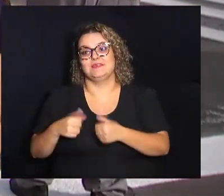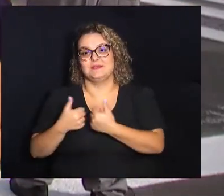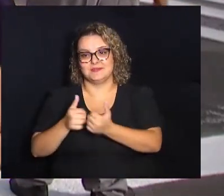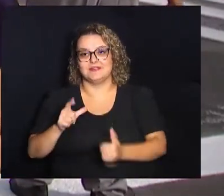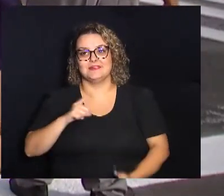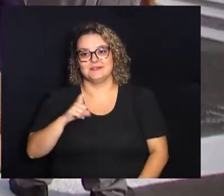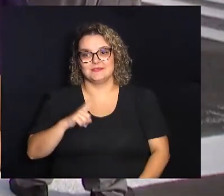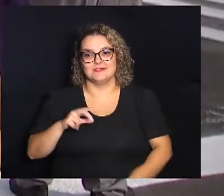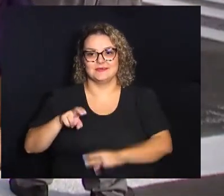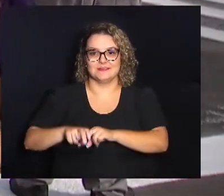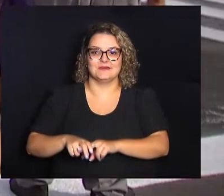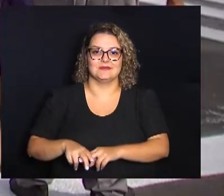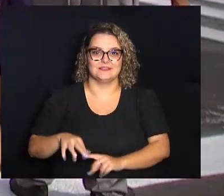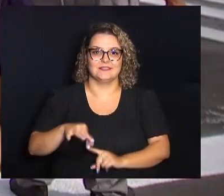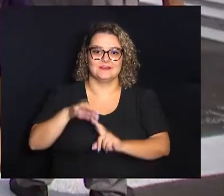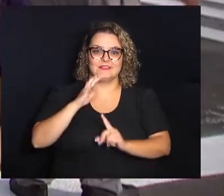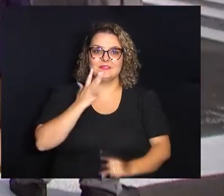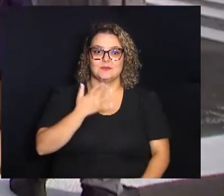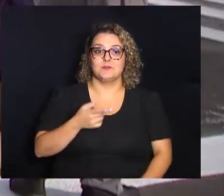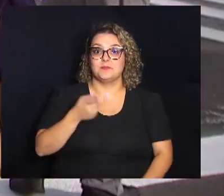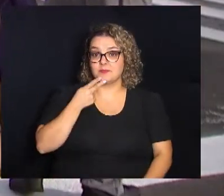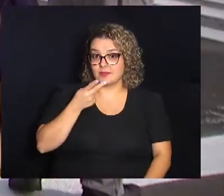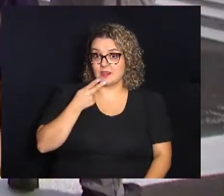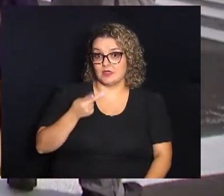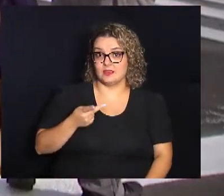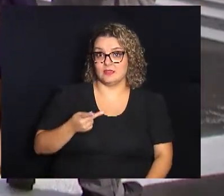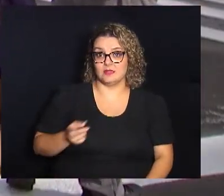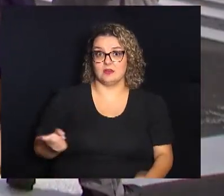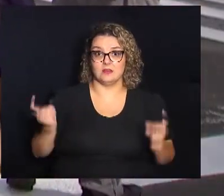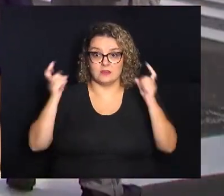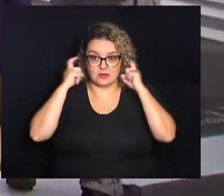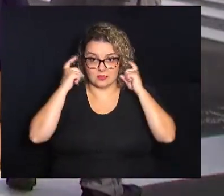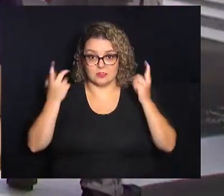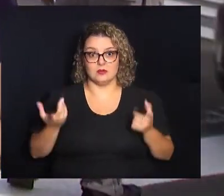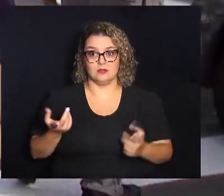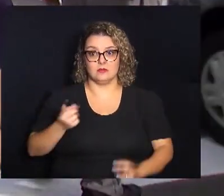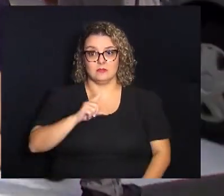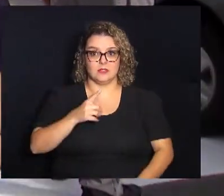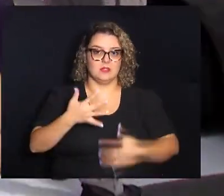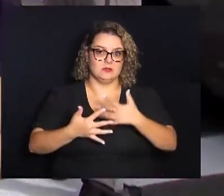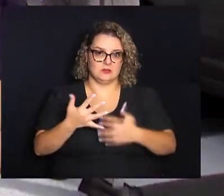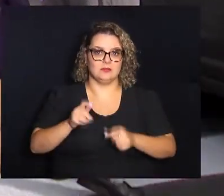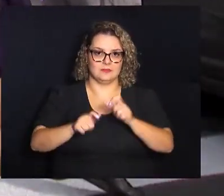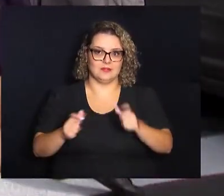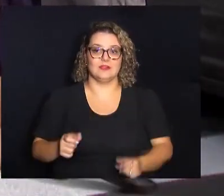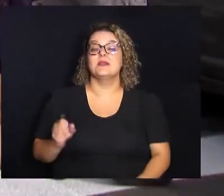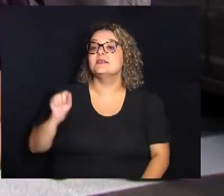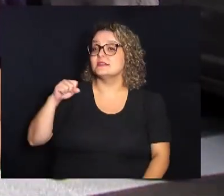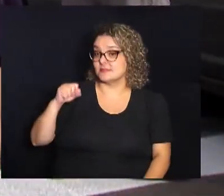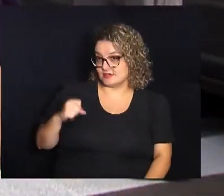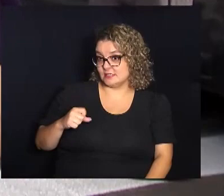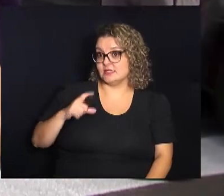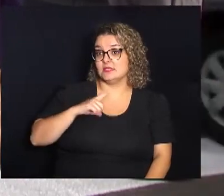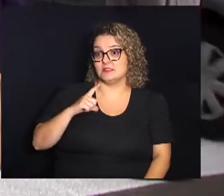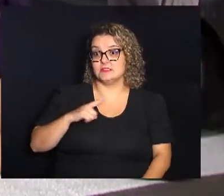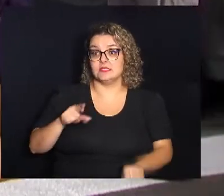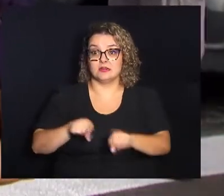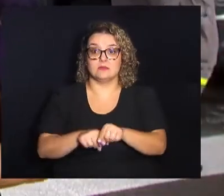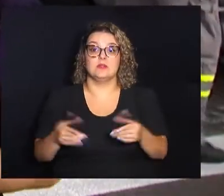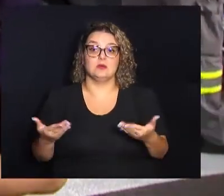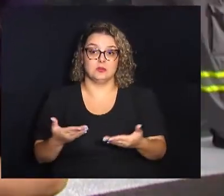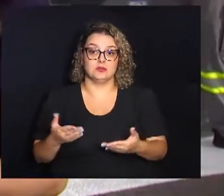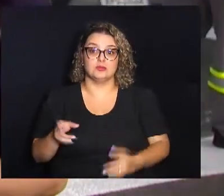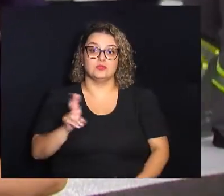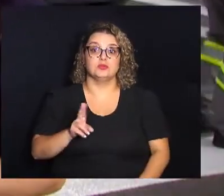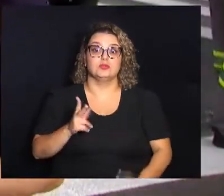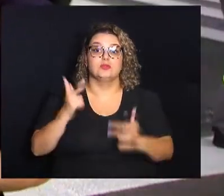dentro assentos preferenciais. E tá falando aqui para usar fone de ouvido, né? Para não incomodar as pessoas. Exatamente, porque a gente tem também hoje um uso muito